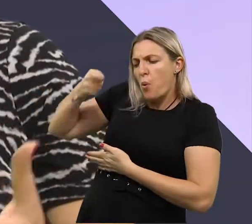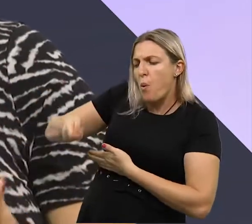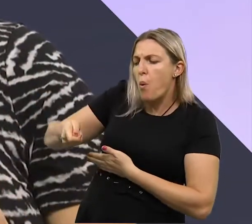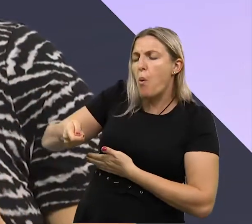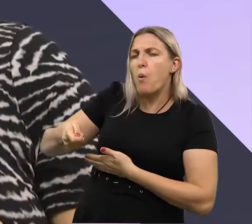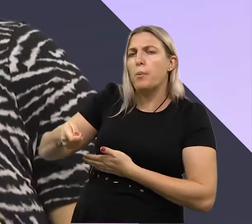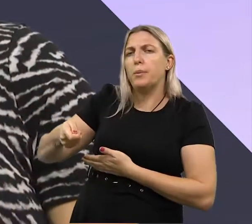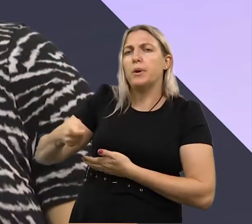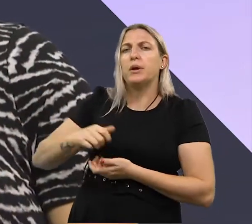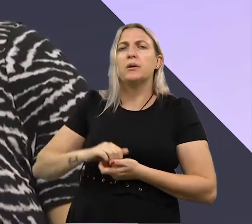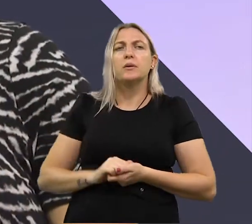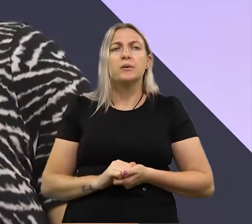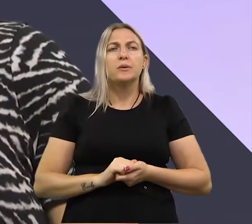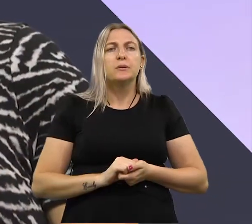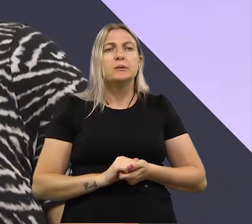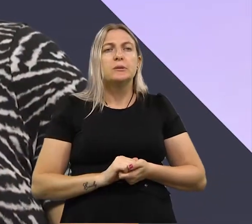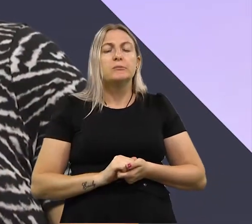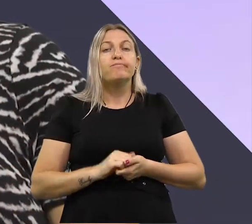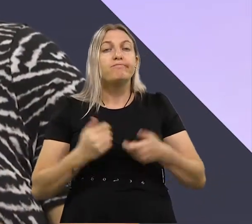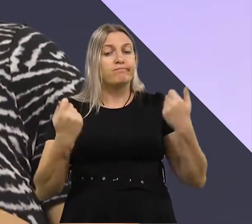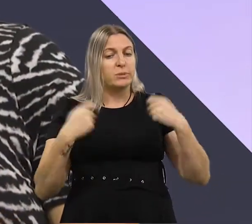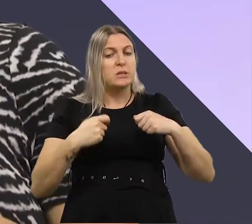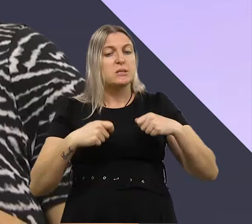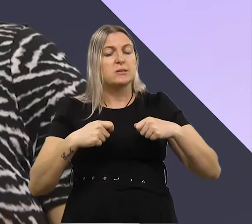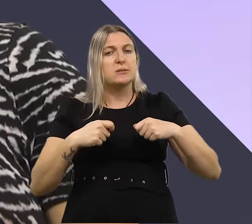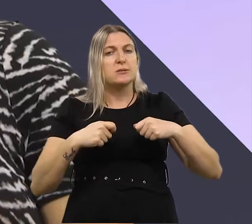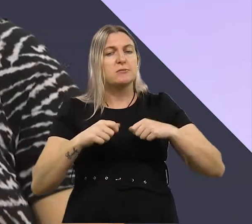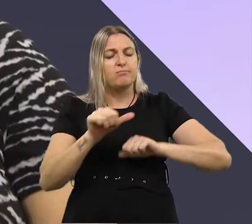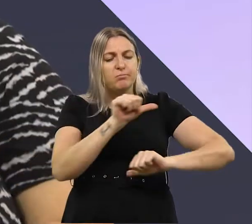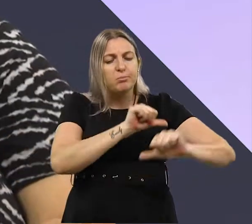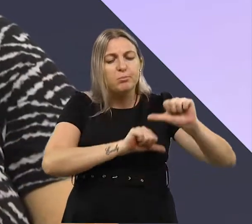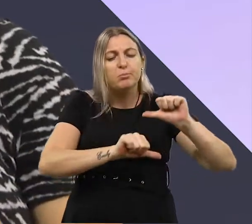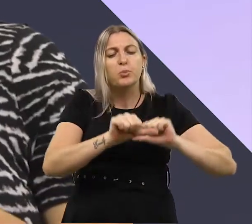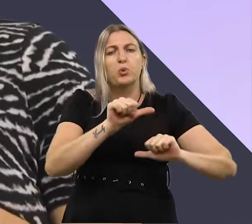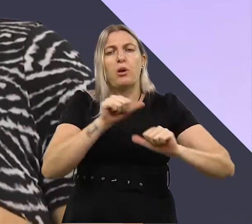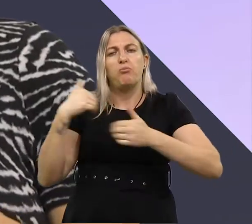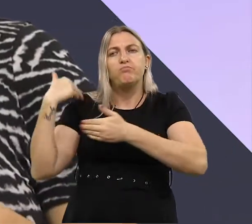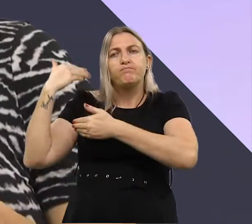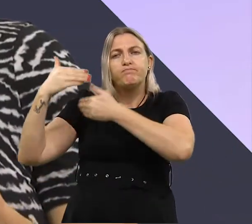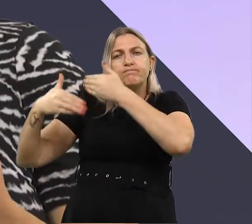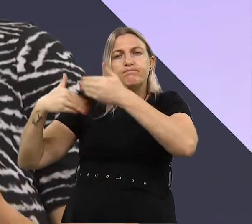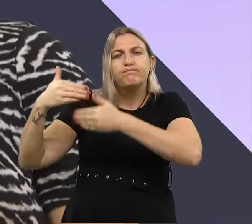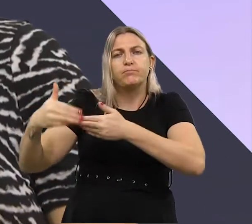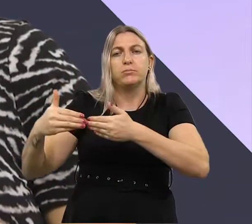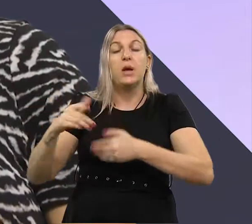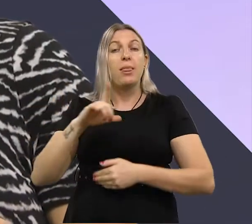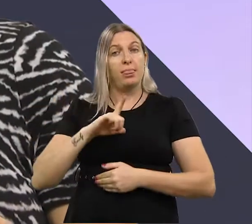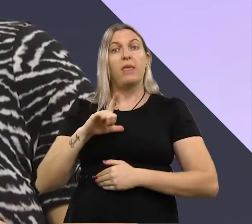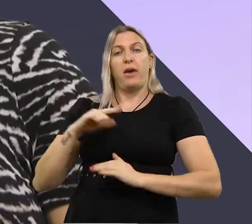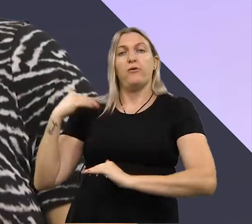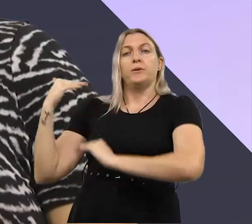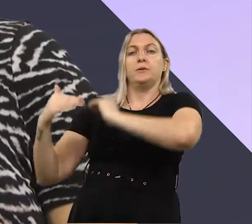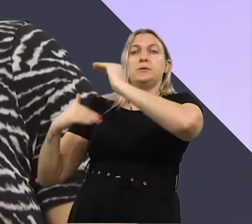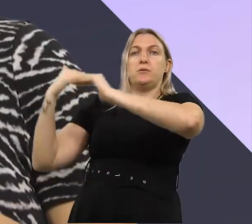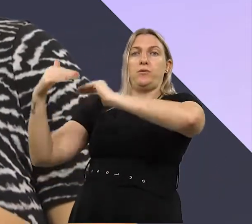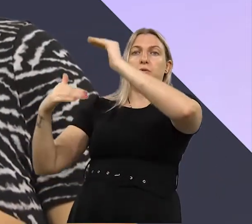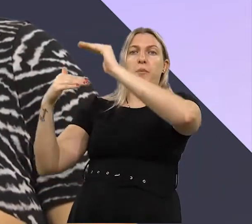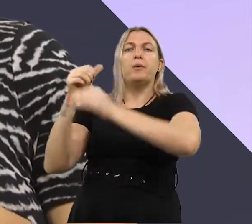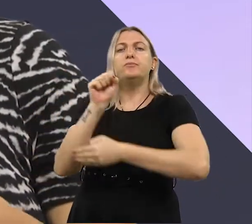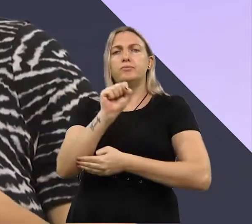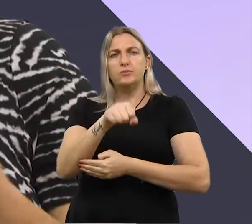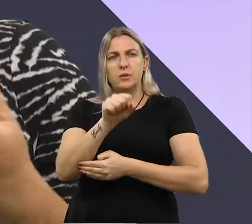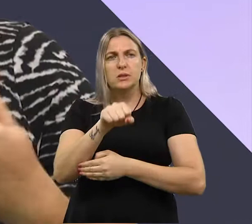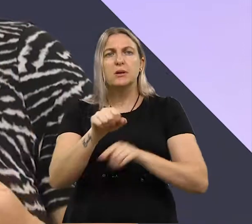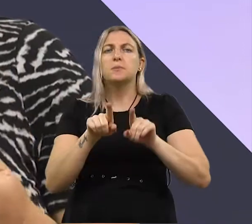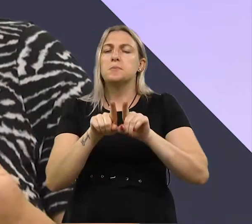de ter a autoridade. É algo que precisa ser desconstruído com o tempo. Avançamos bastante, sim,